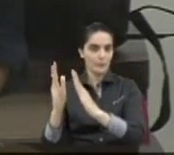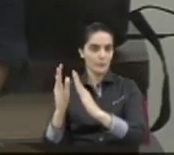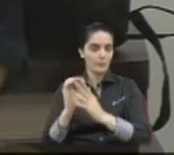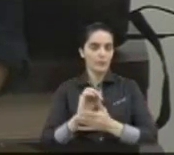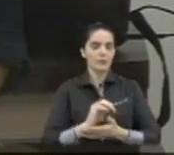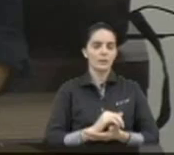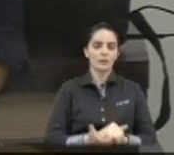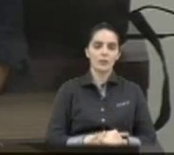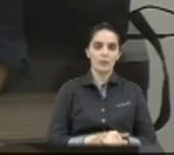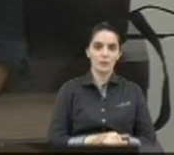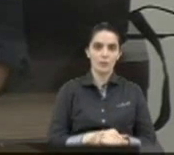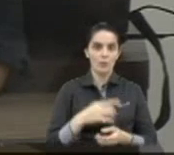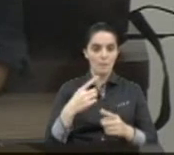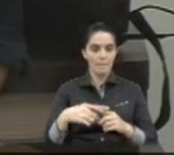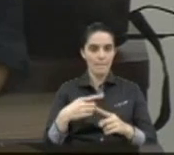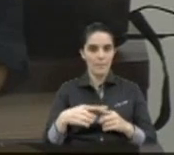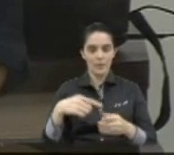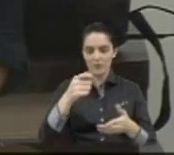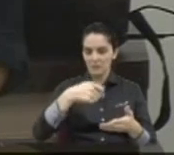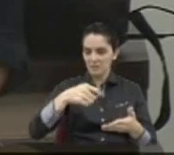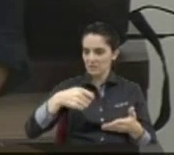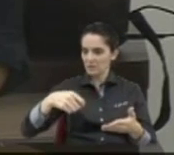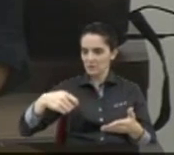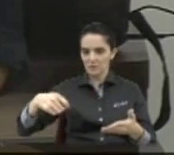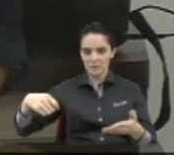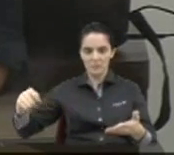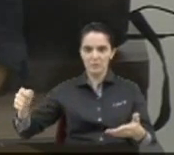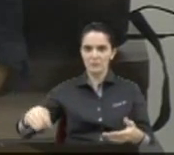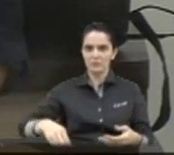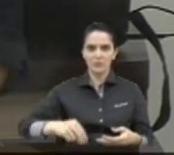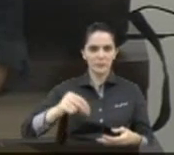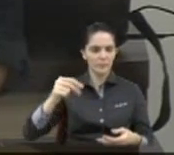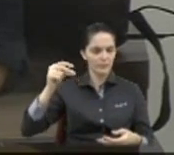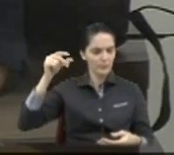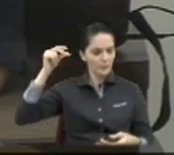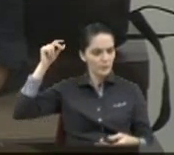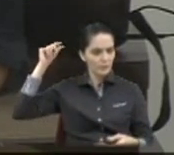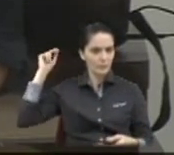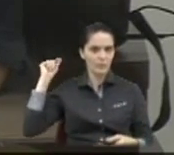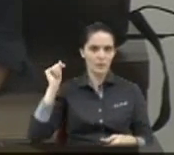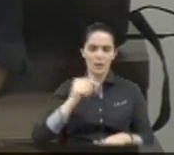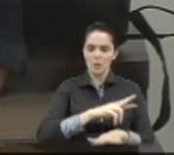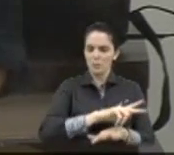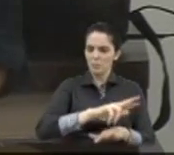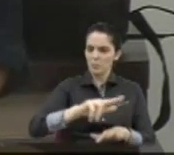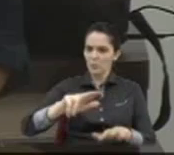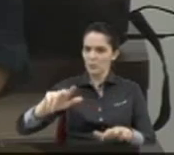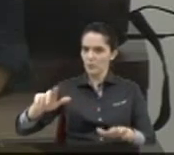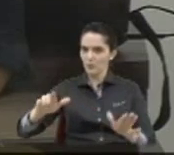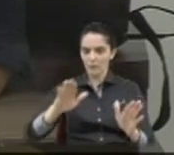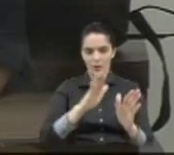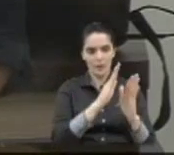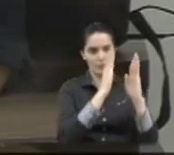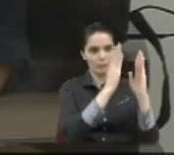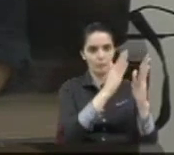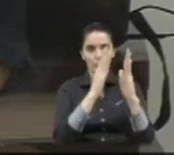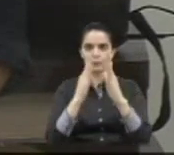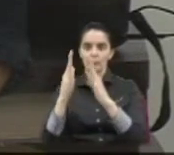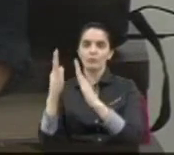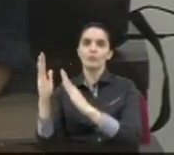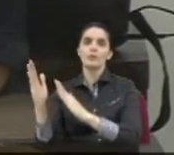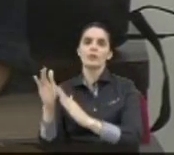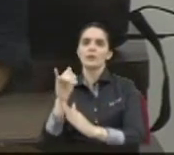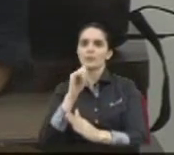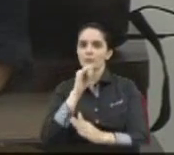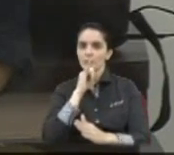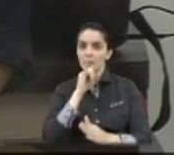ele escreveu durante décadas na Gazeta de Limeira, deixou muitos livros e muito exemplo para a literatura